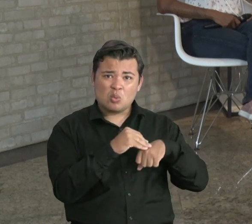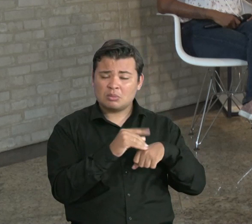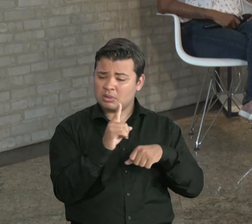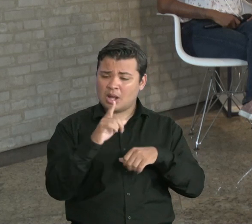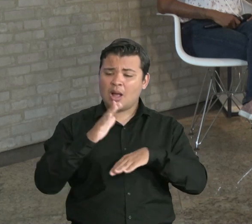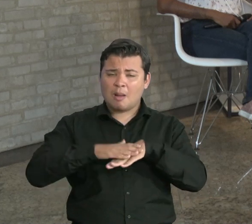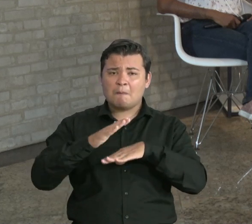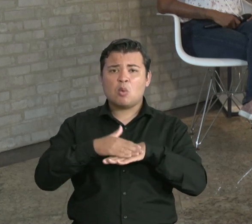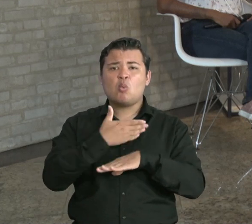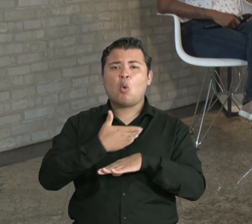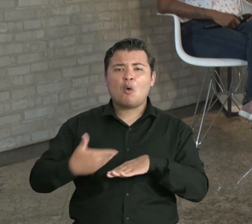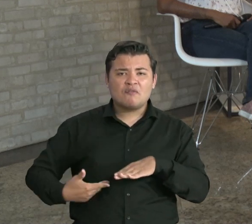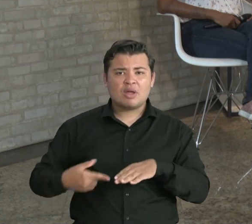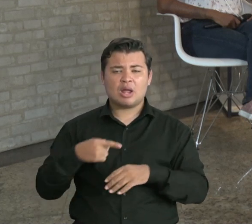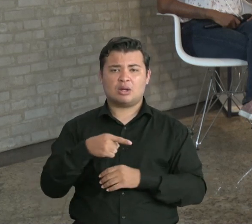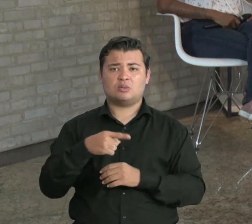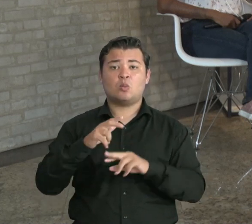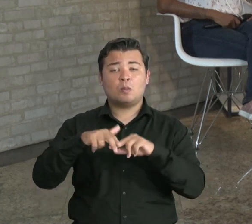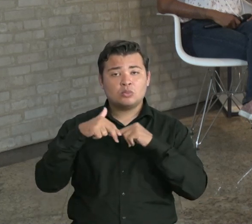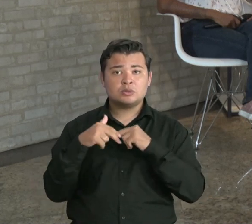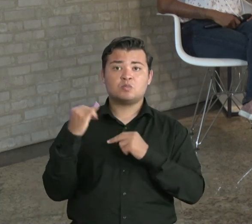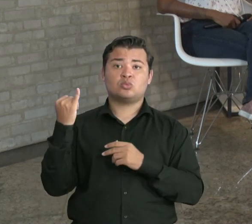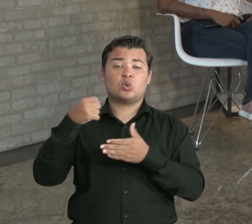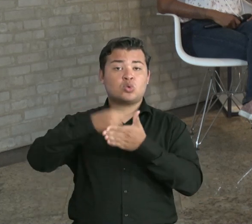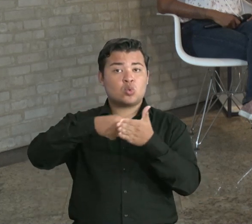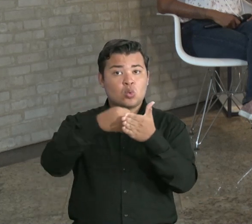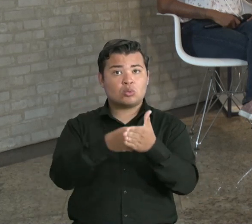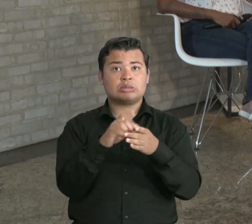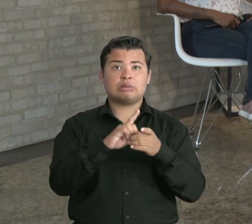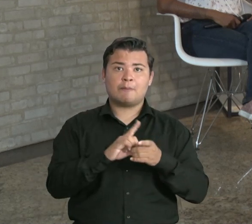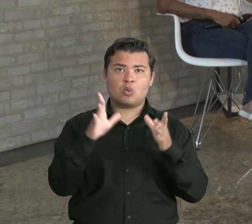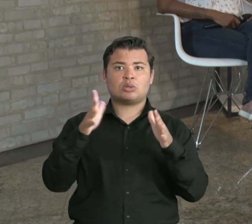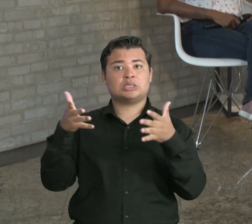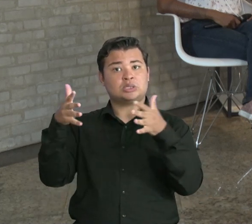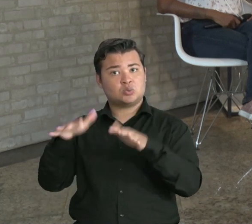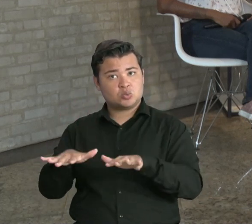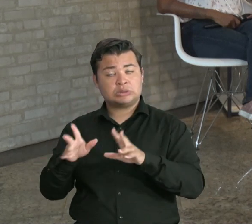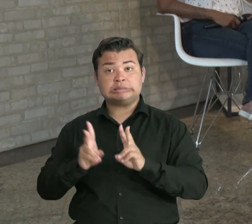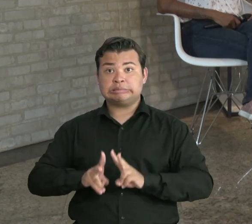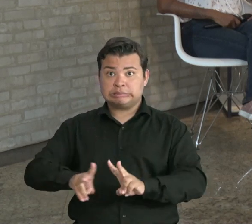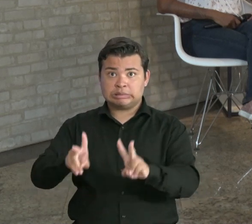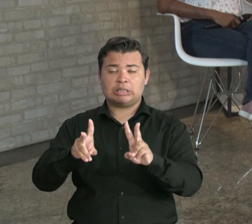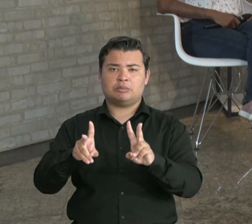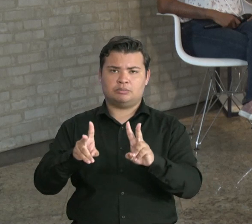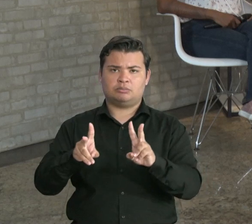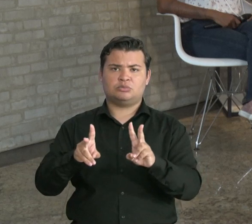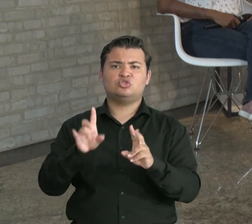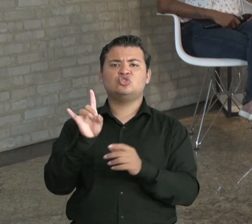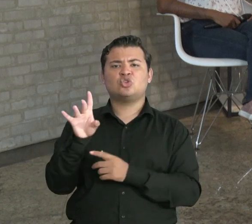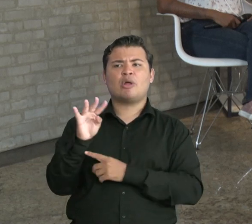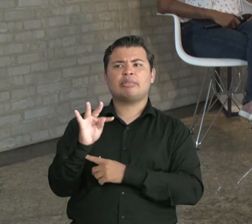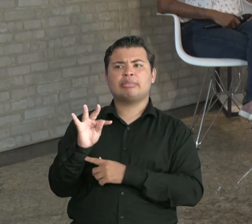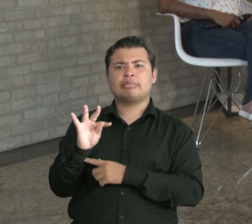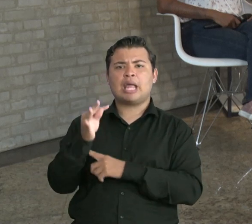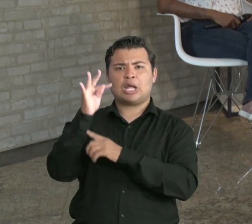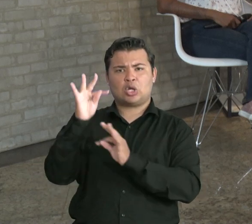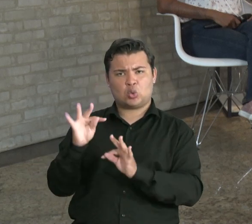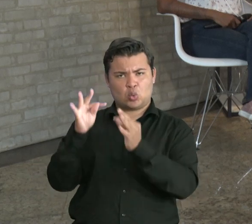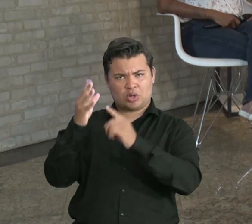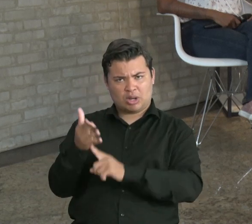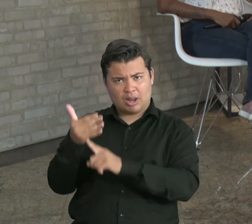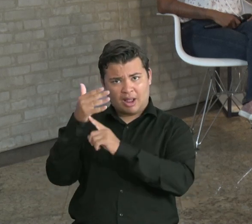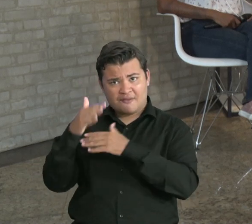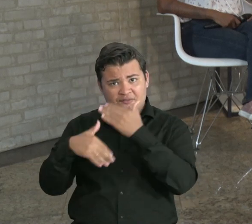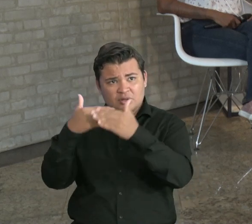pela cidadania, a luta pela democracia, pela inclusão, evidentemente que não é só um avanço tecnológico, não é? Isso tem que ficar claro, não